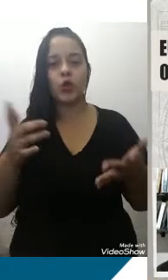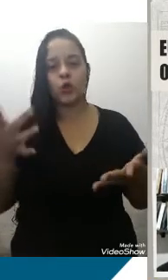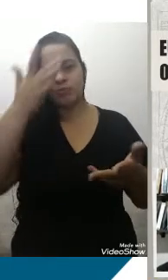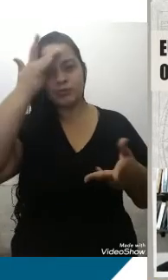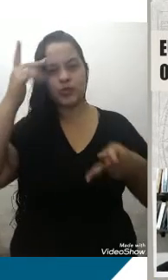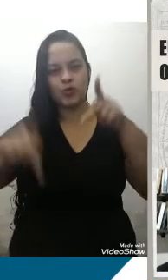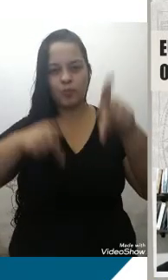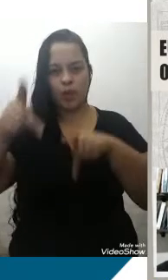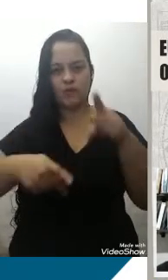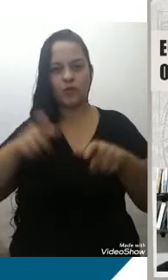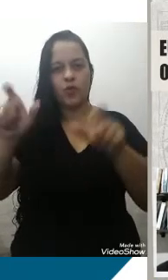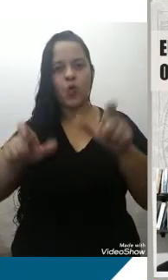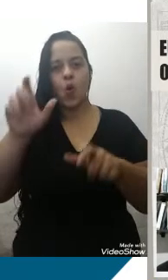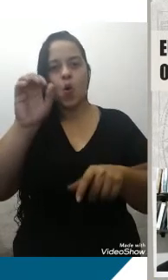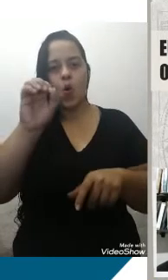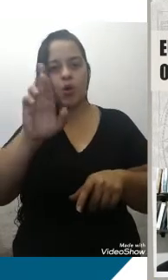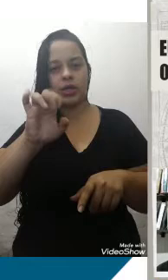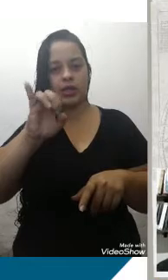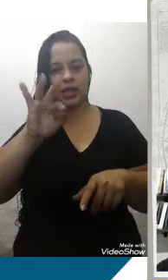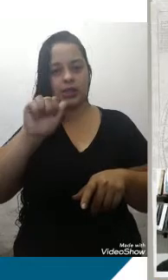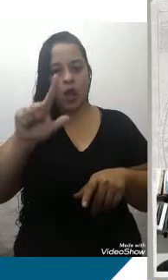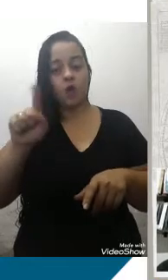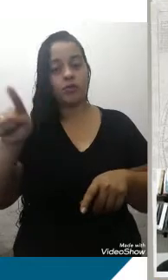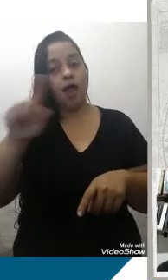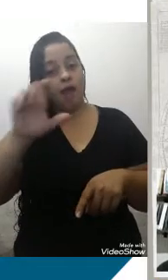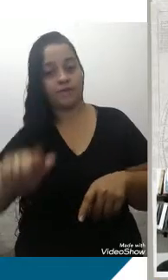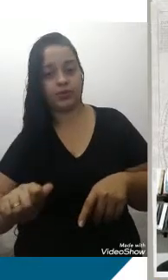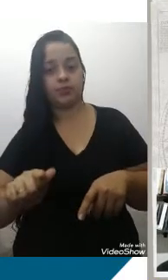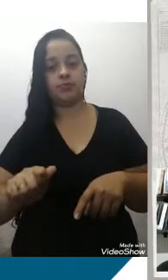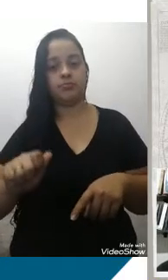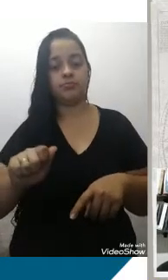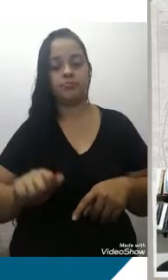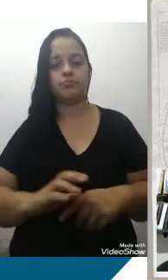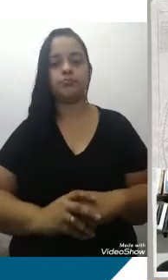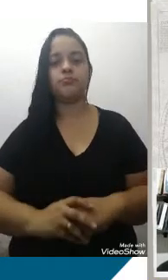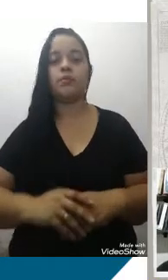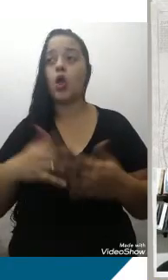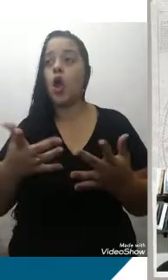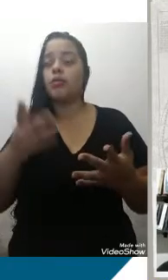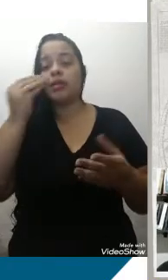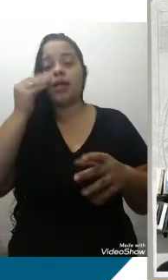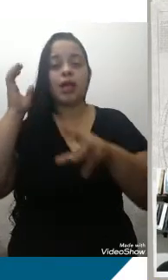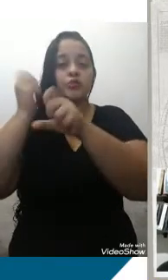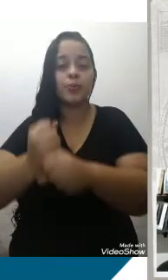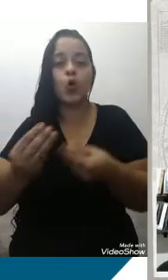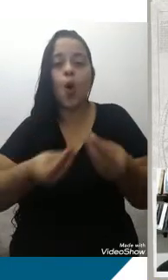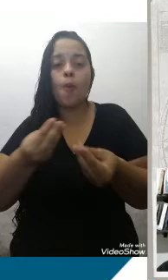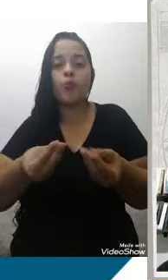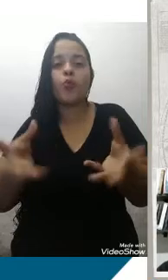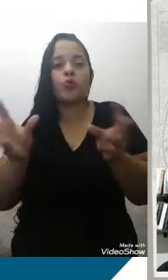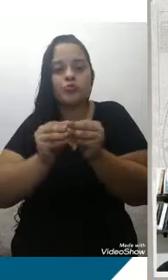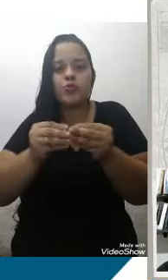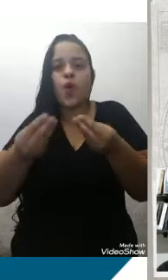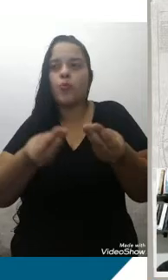esses povos ali da região oriental da África. Vamos resumir então o que significou, quais foram os resultados ao